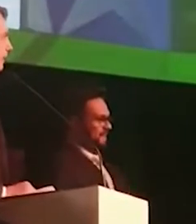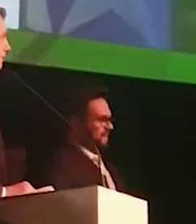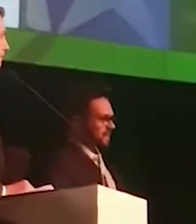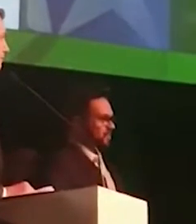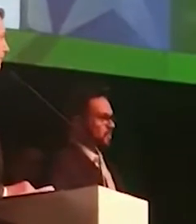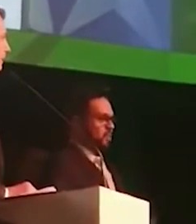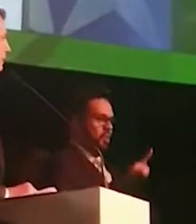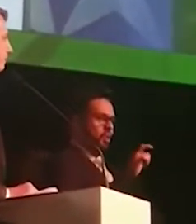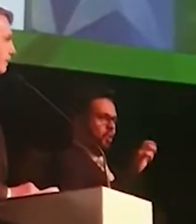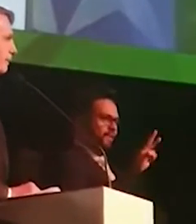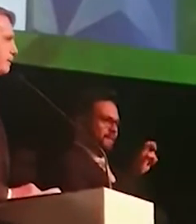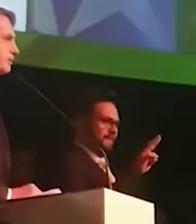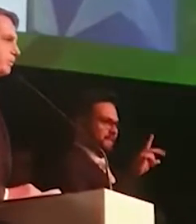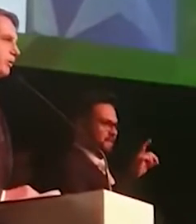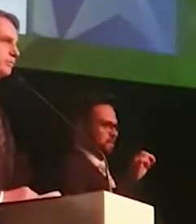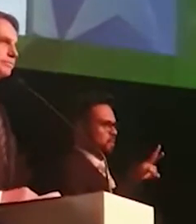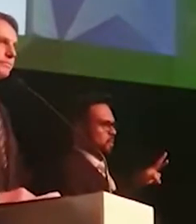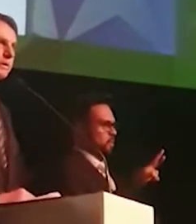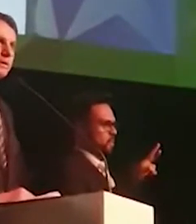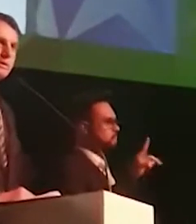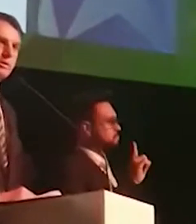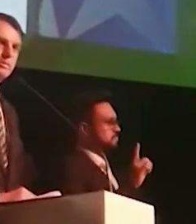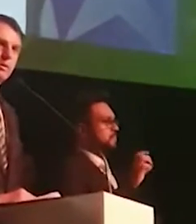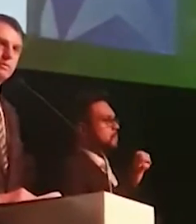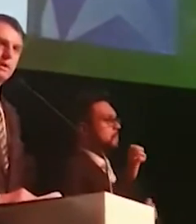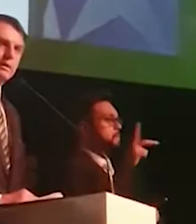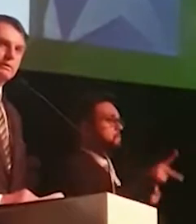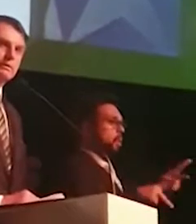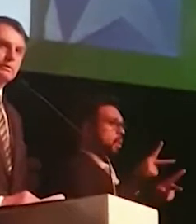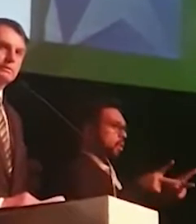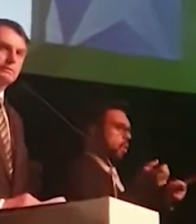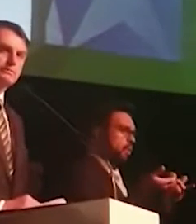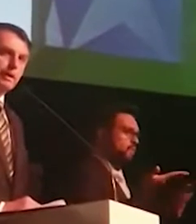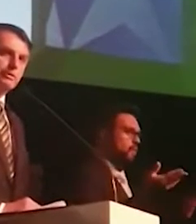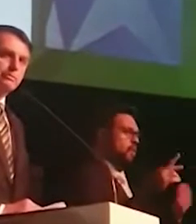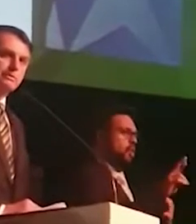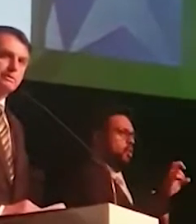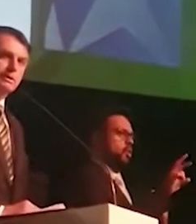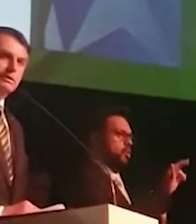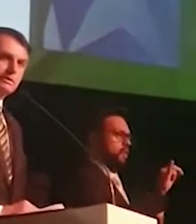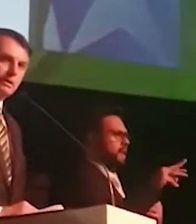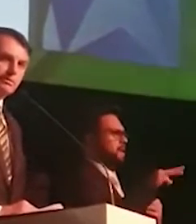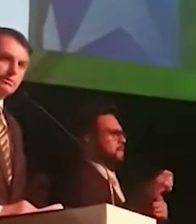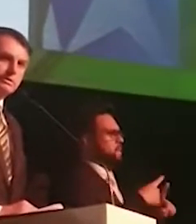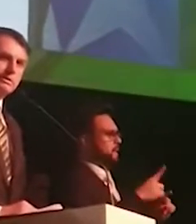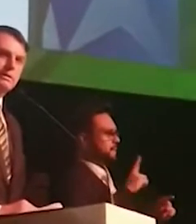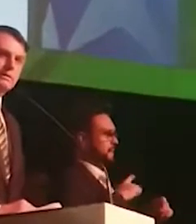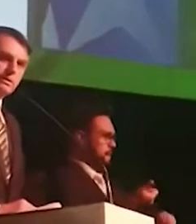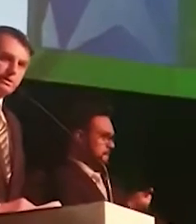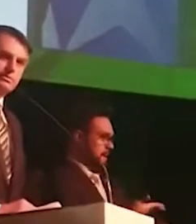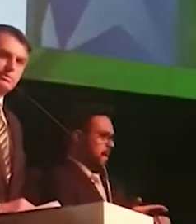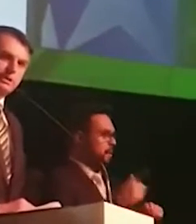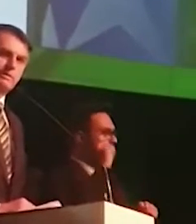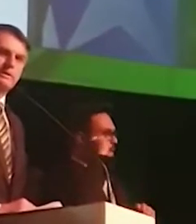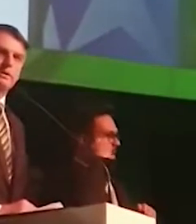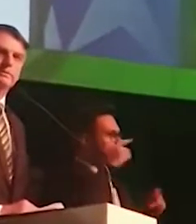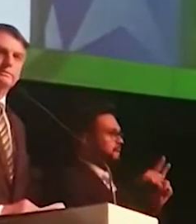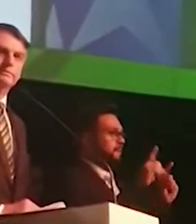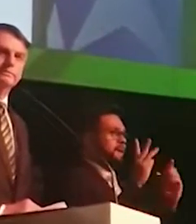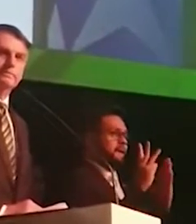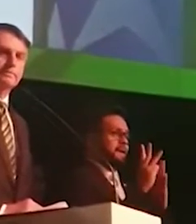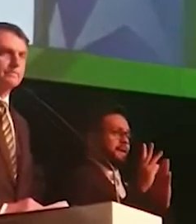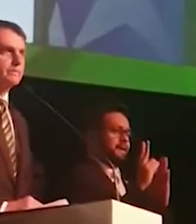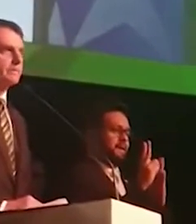de Roraima, para o bem do seu povo. E seu povo tem brancos, negros e índios em